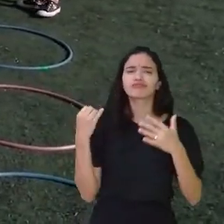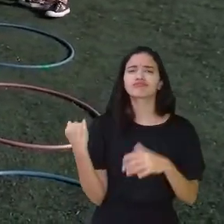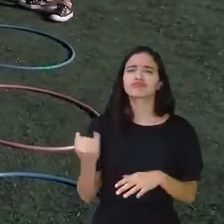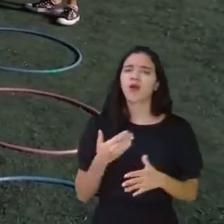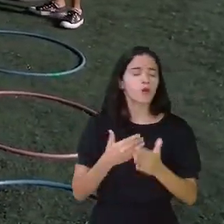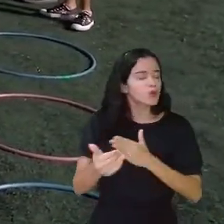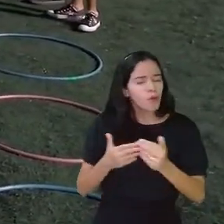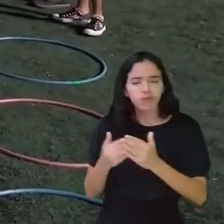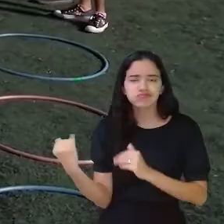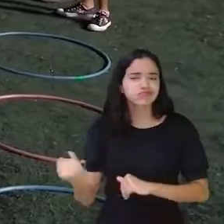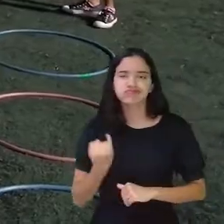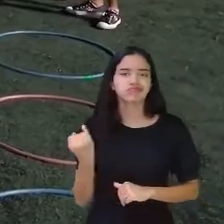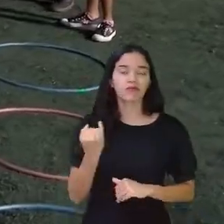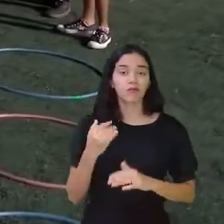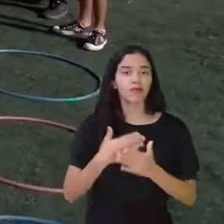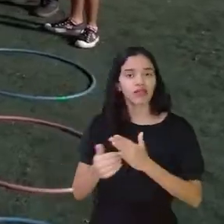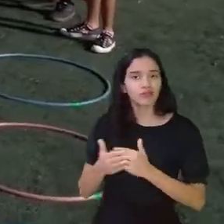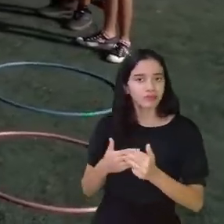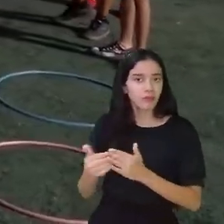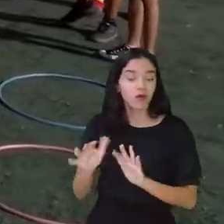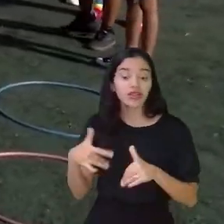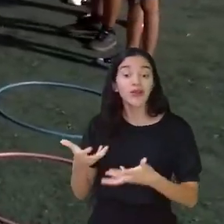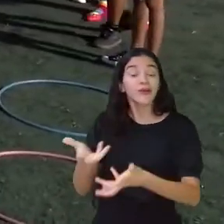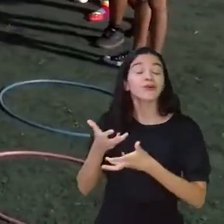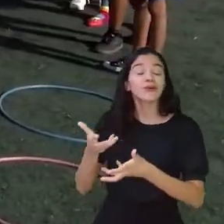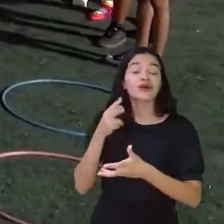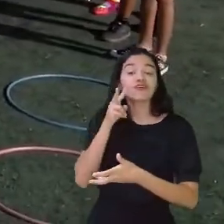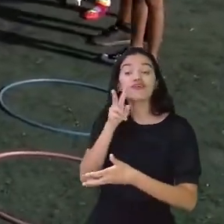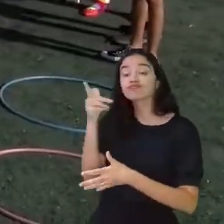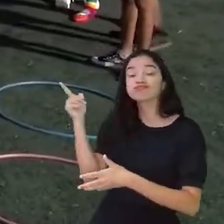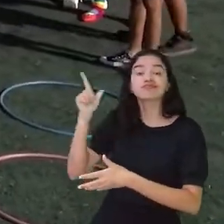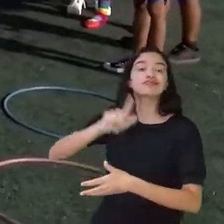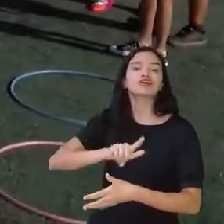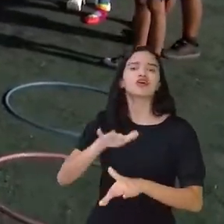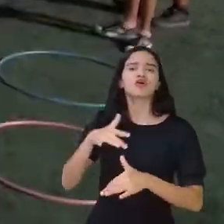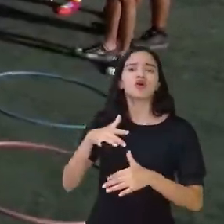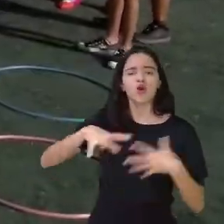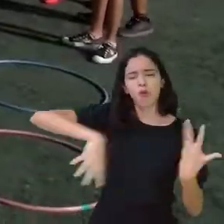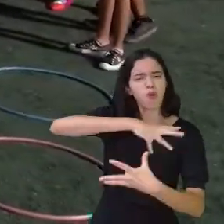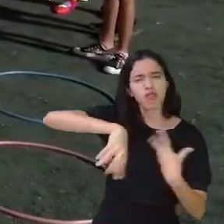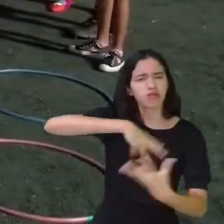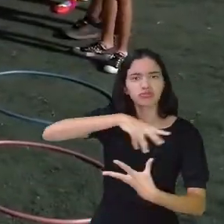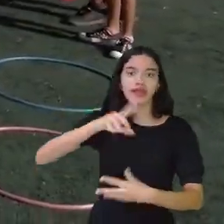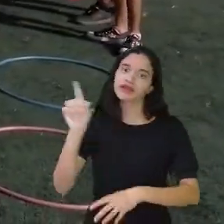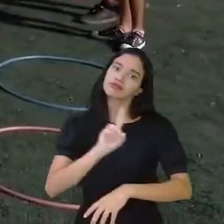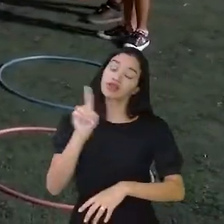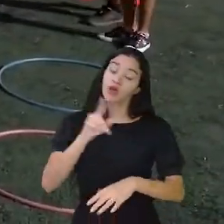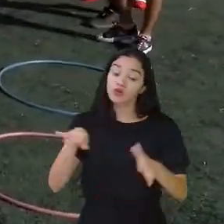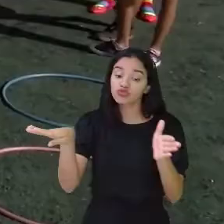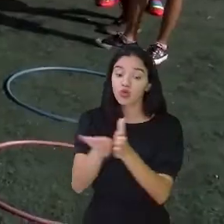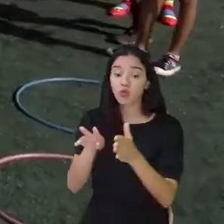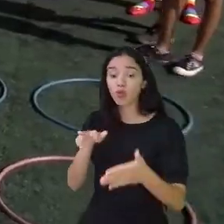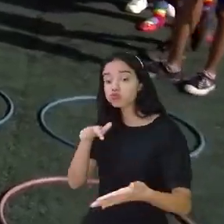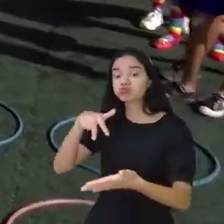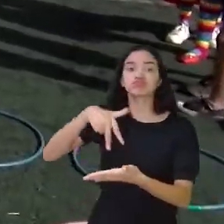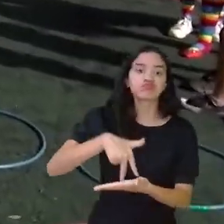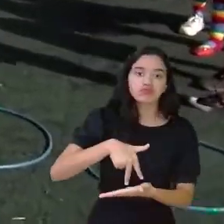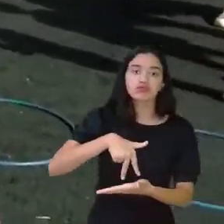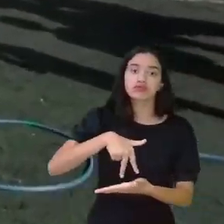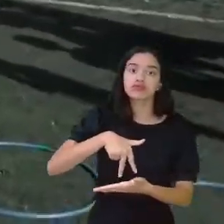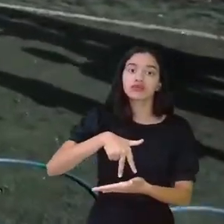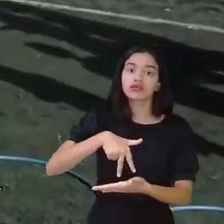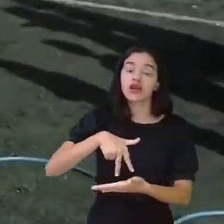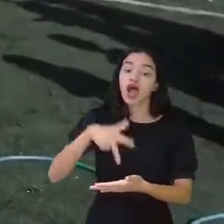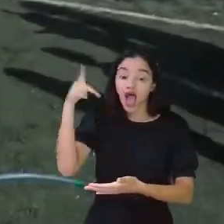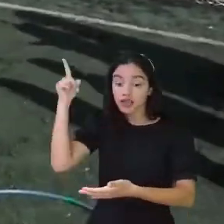não importa eu quero ver quem vai ganhar tudo de uma vez não ele chegou se posicionou aí